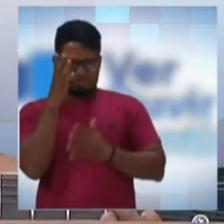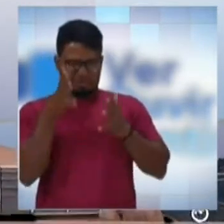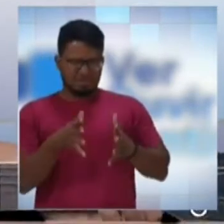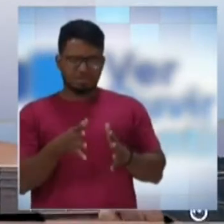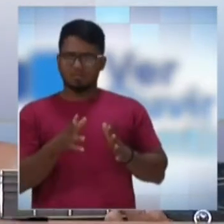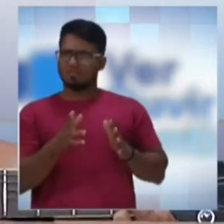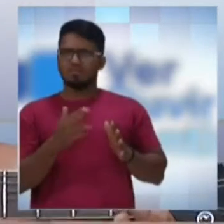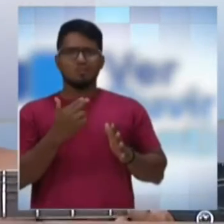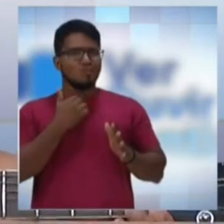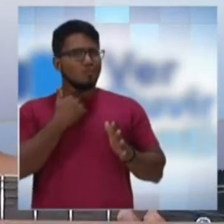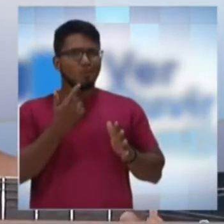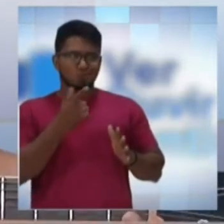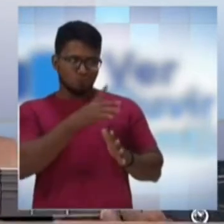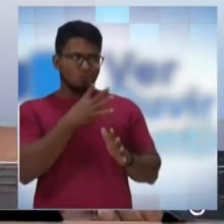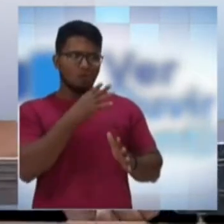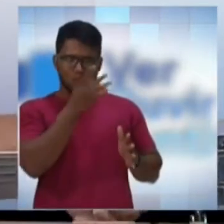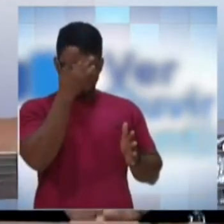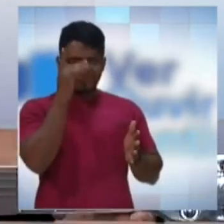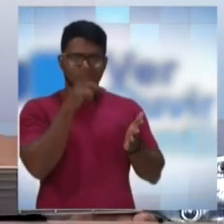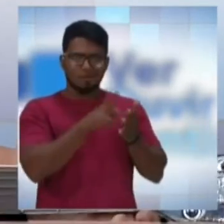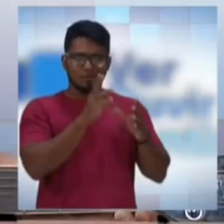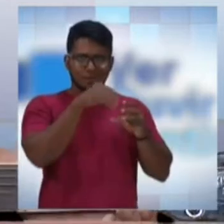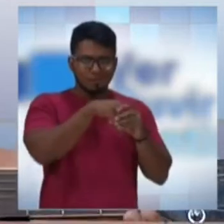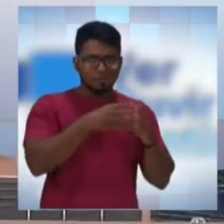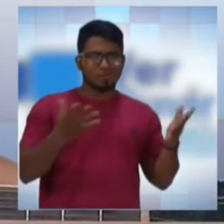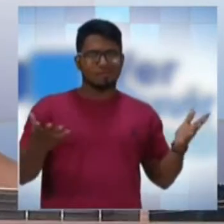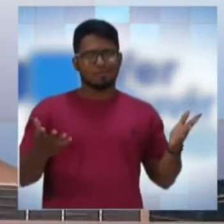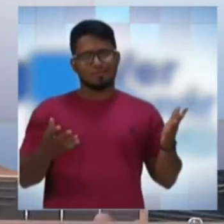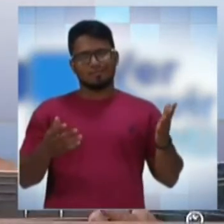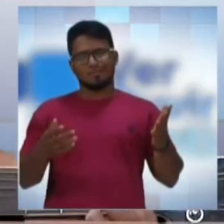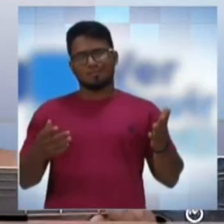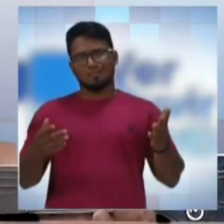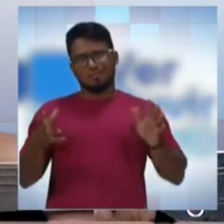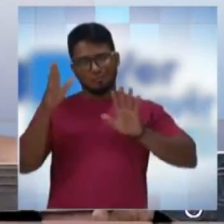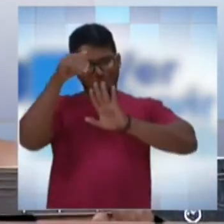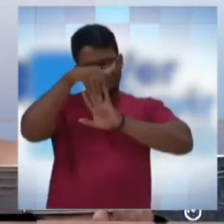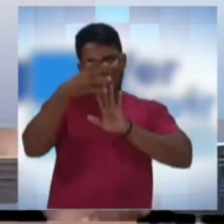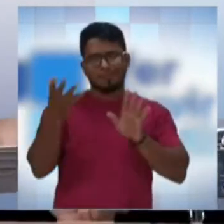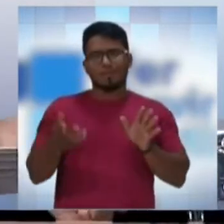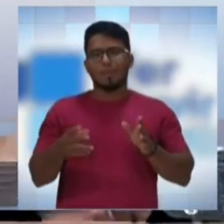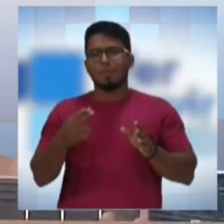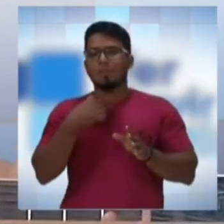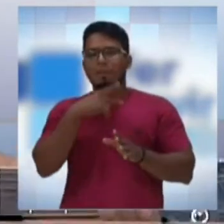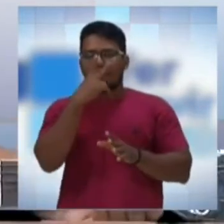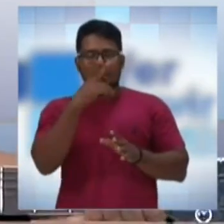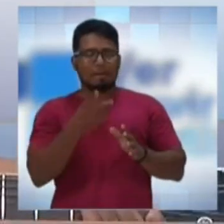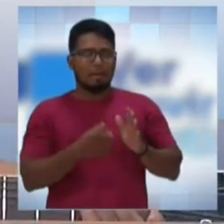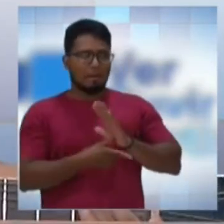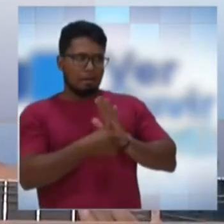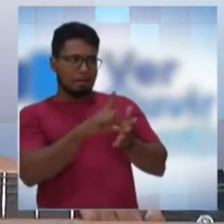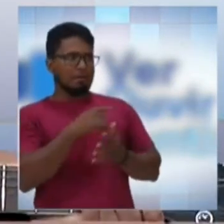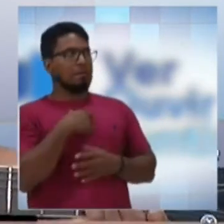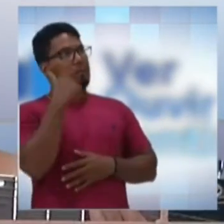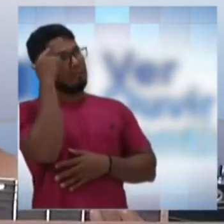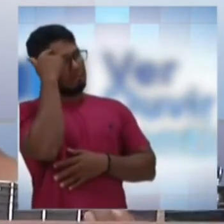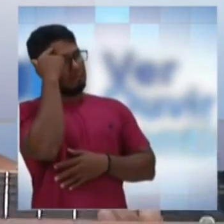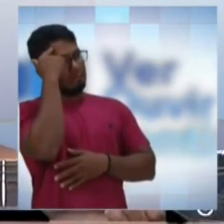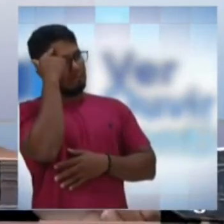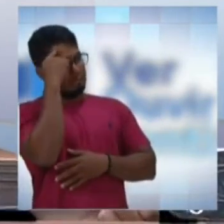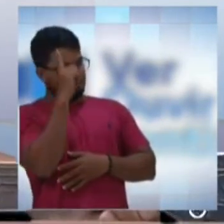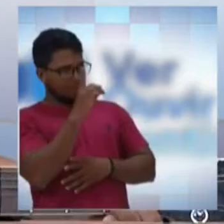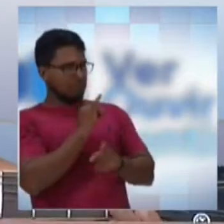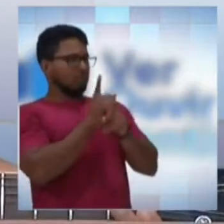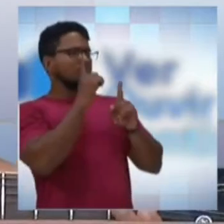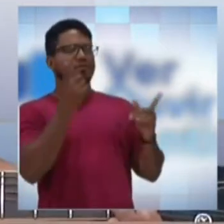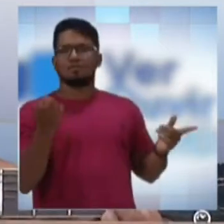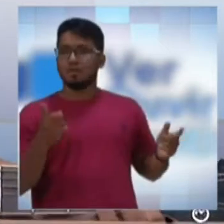pessoa antipática, por exemplo. Isso é um preconceito de alguém. Ou seja, eu tenho um conceito antecipado daquela pessoa